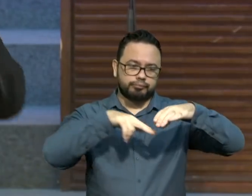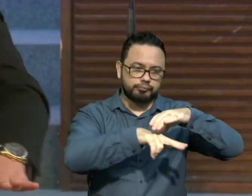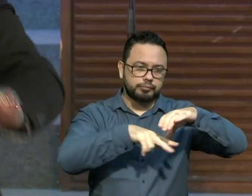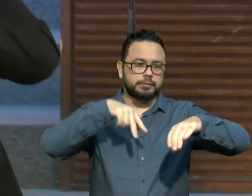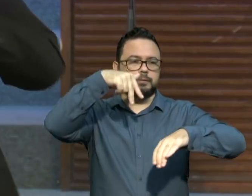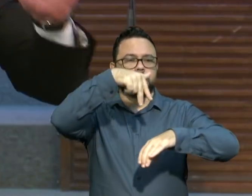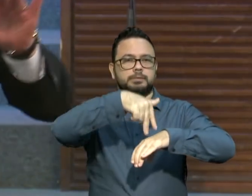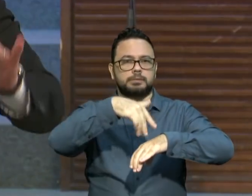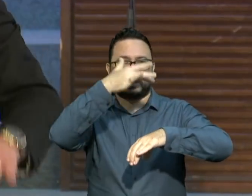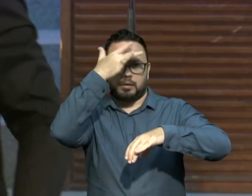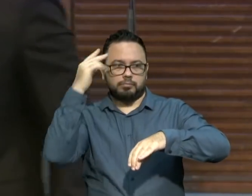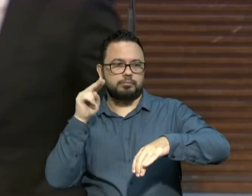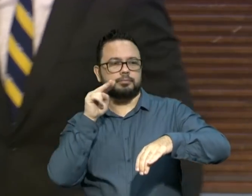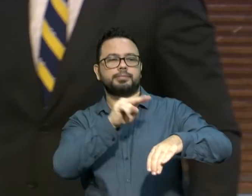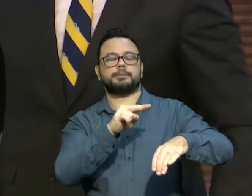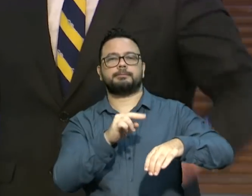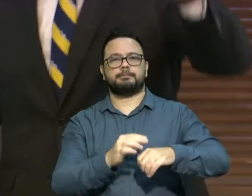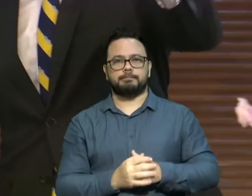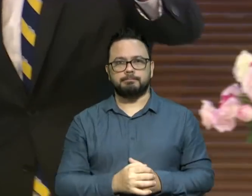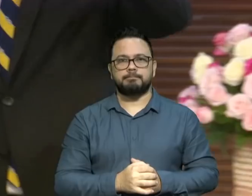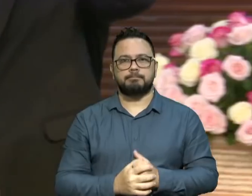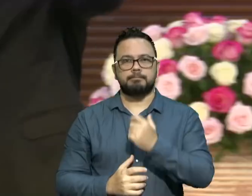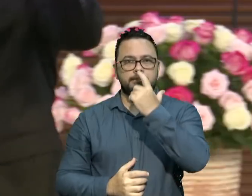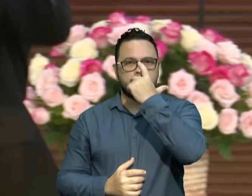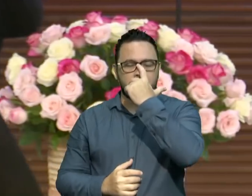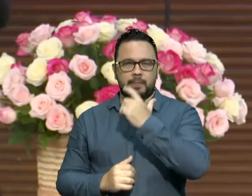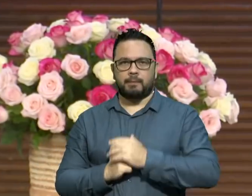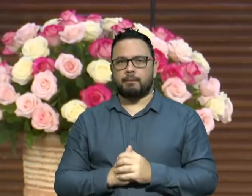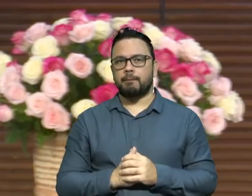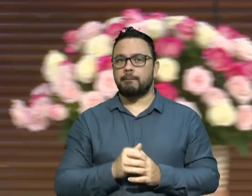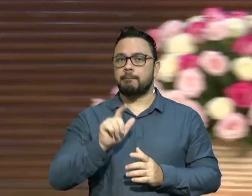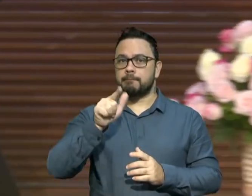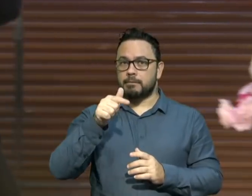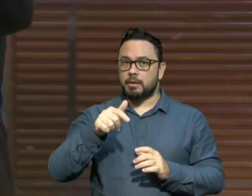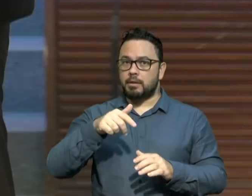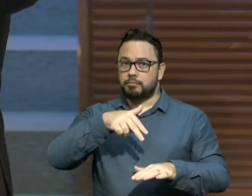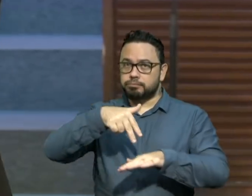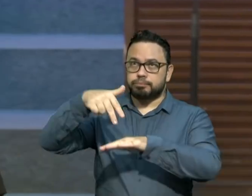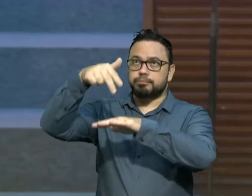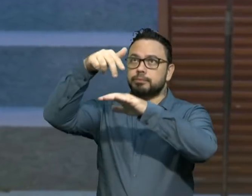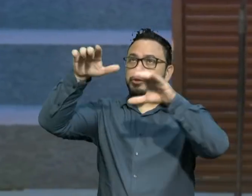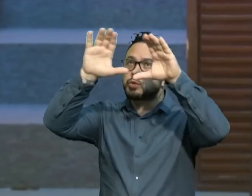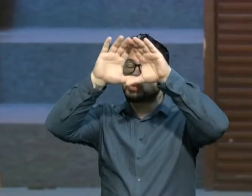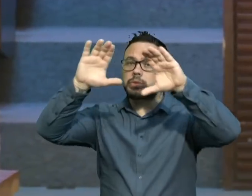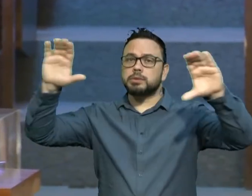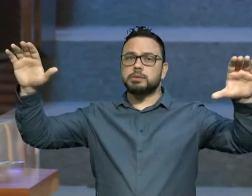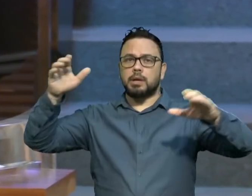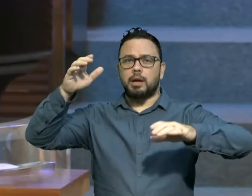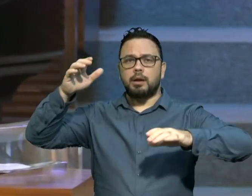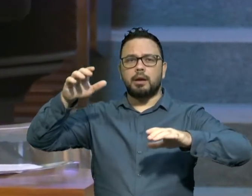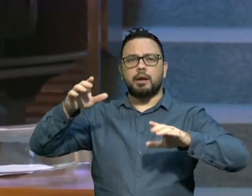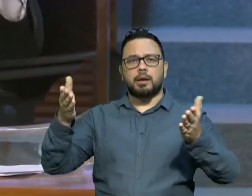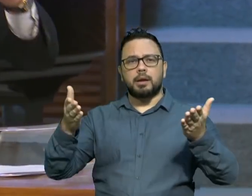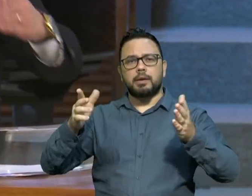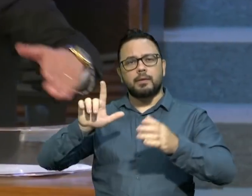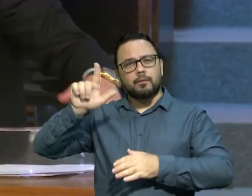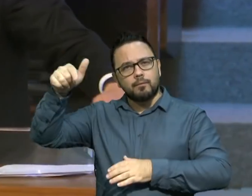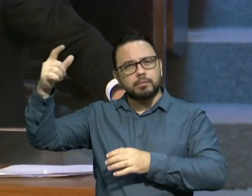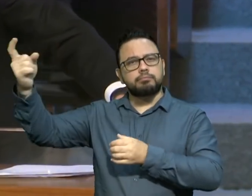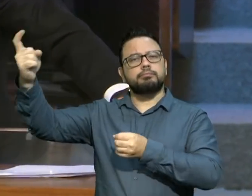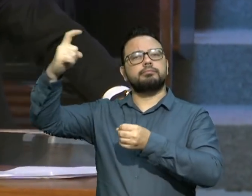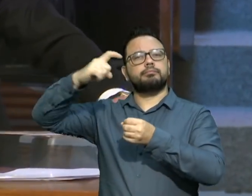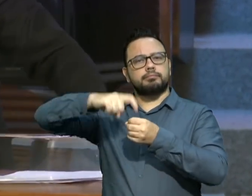e apareceu pronto depois foi assunto ao céu intercede por nós e voltará em Glória e Majestade